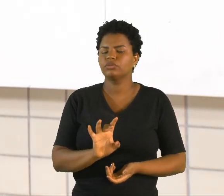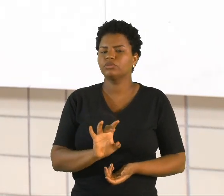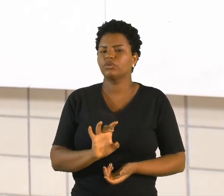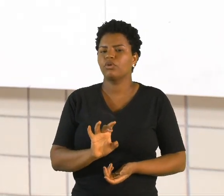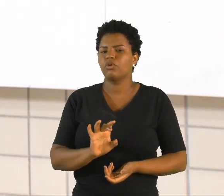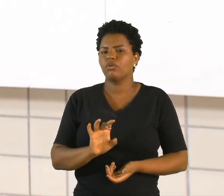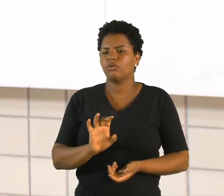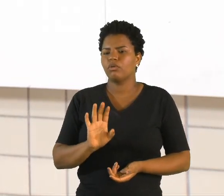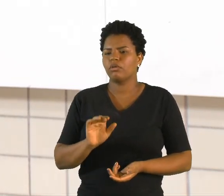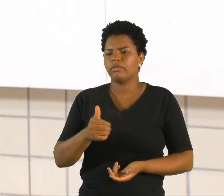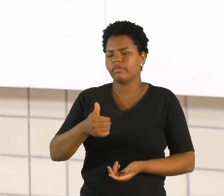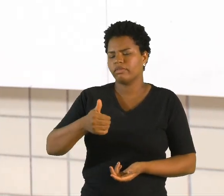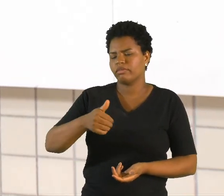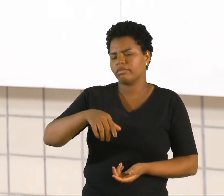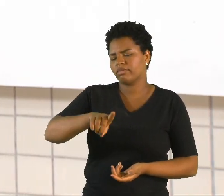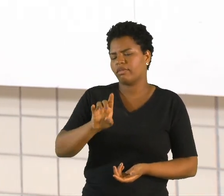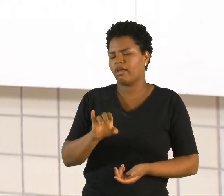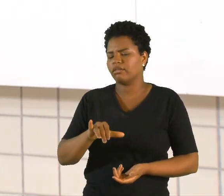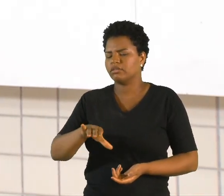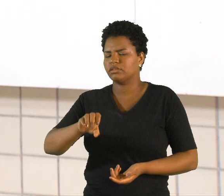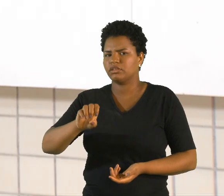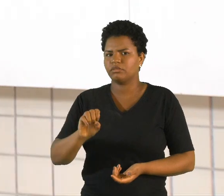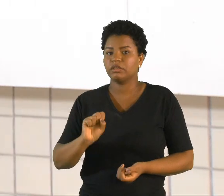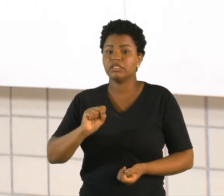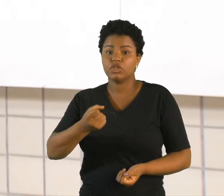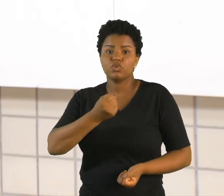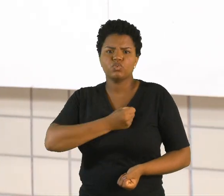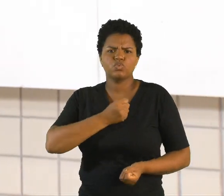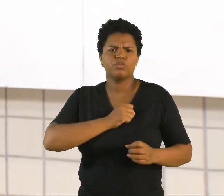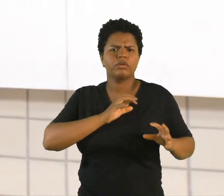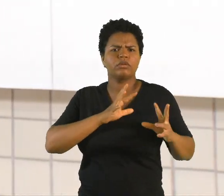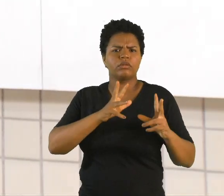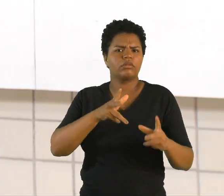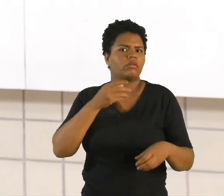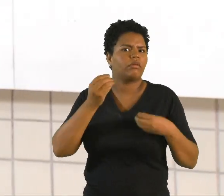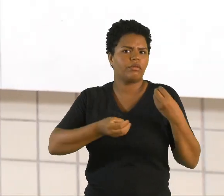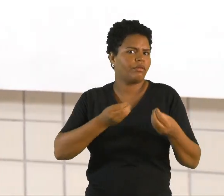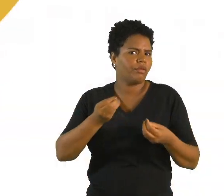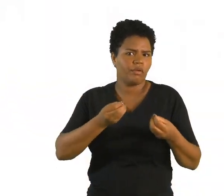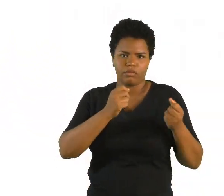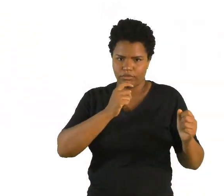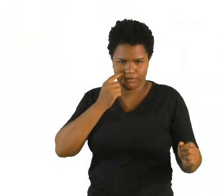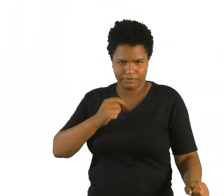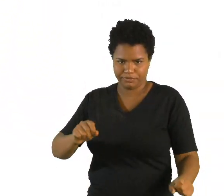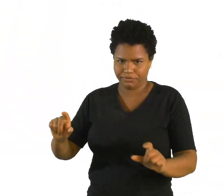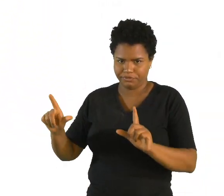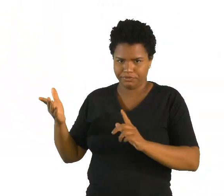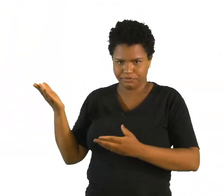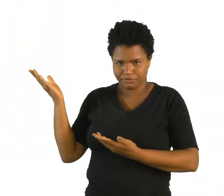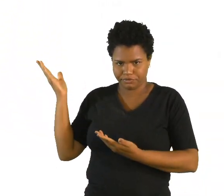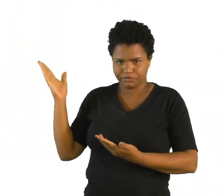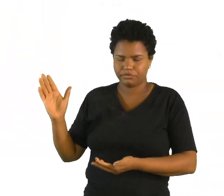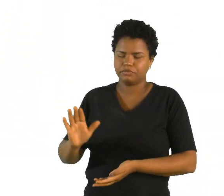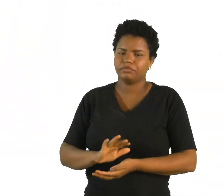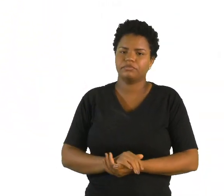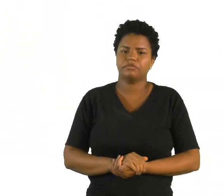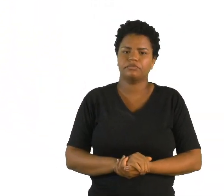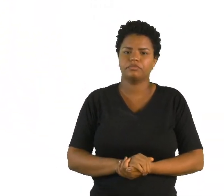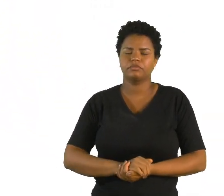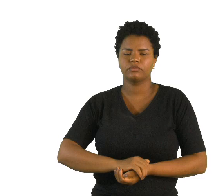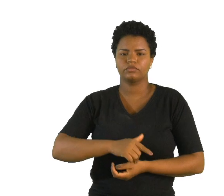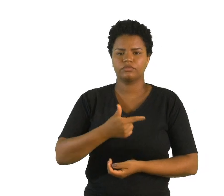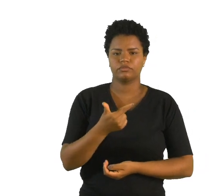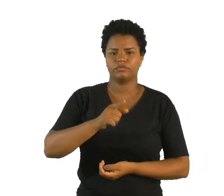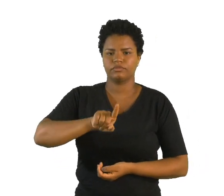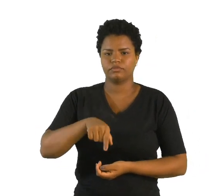dos décimos. E quando vier número no inteiro? Vamos ver lá no slide como é que funciona? 2,1 é a mesma